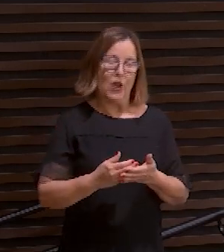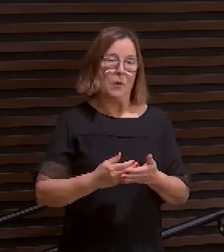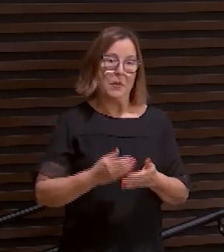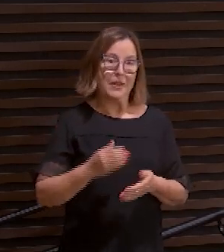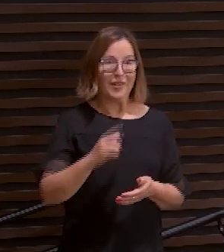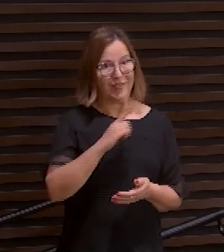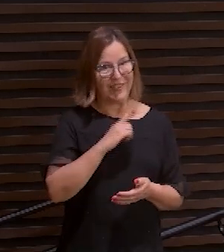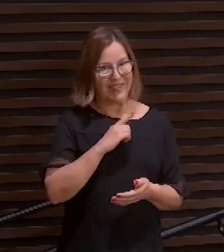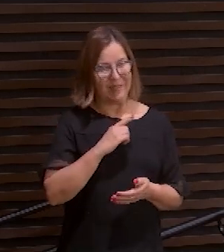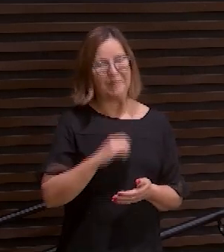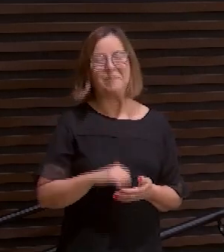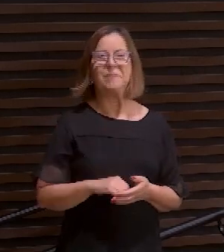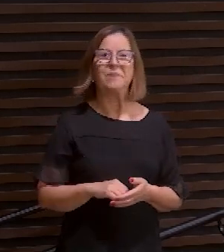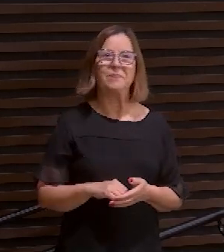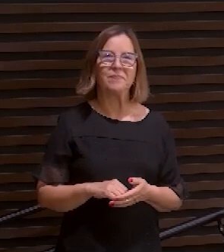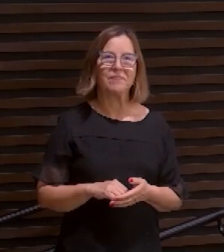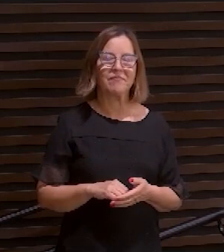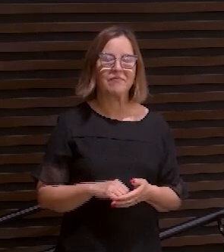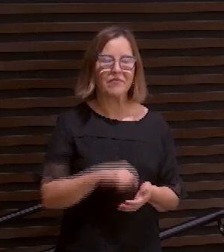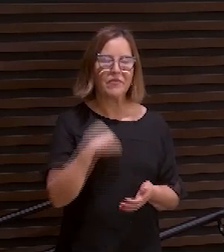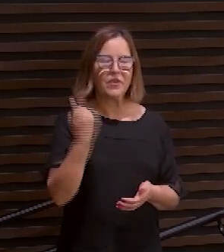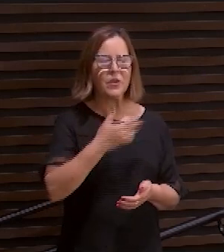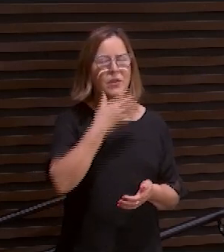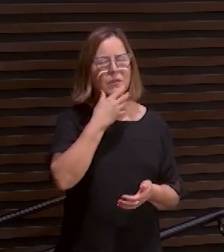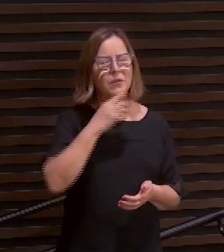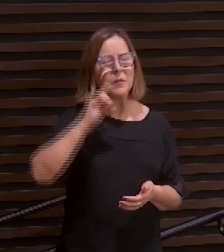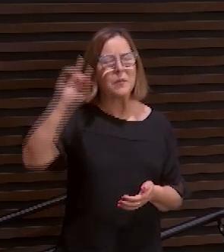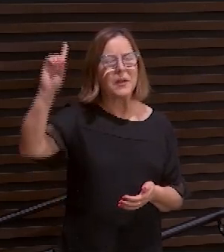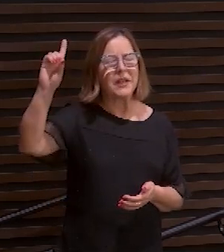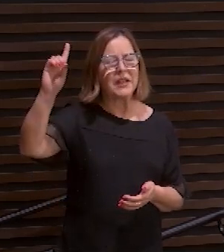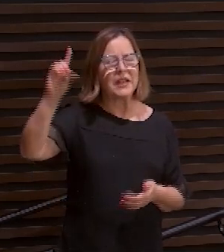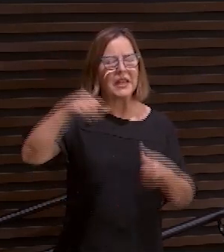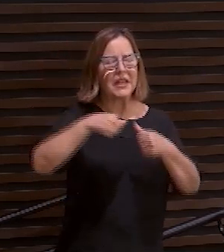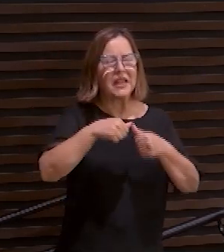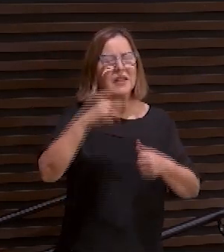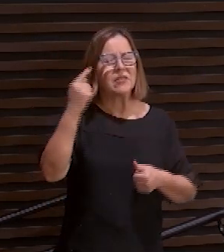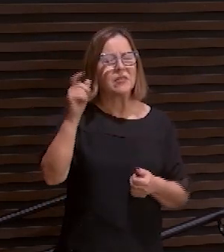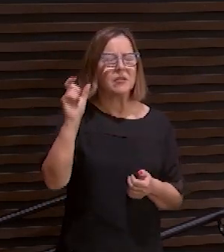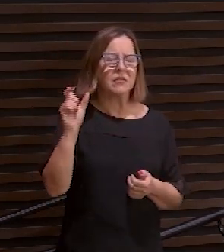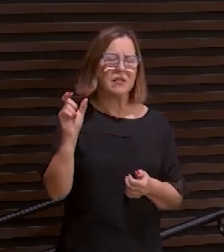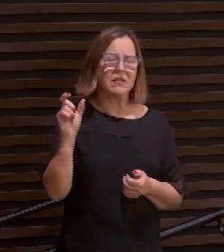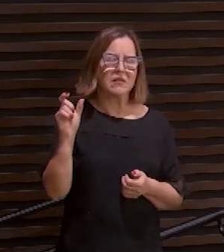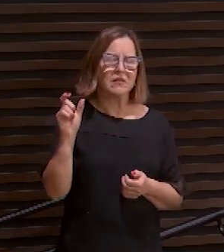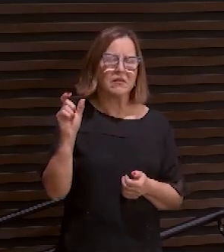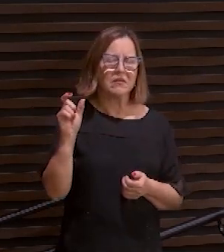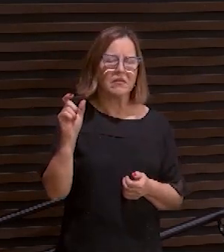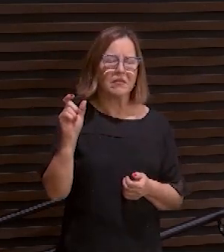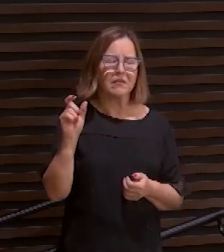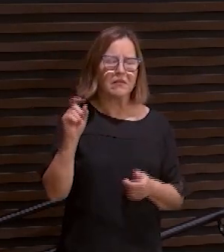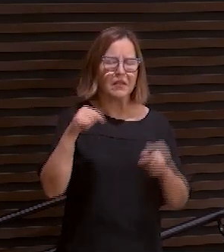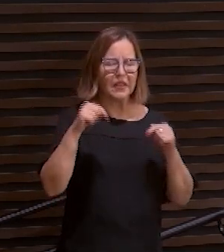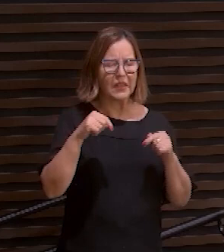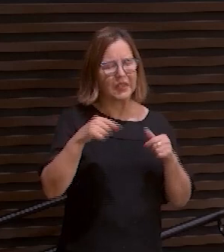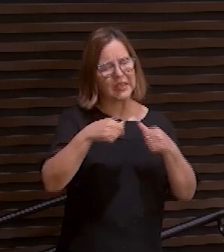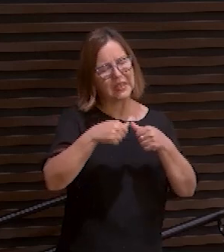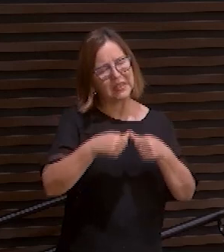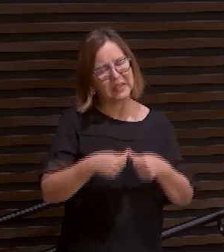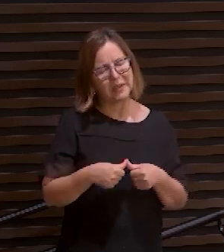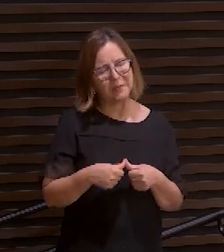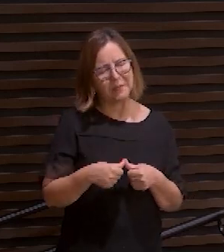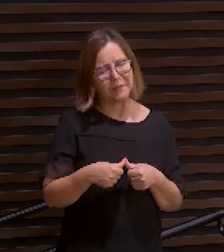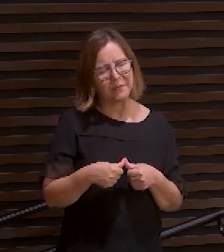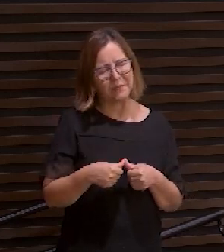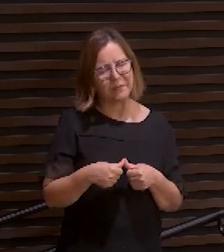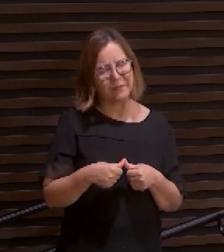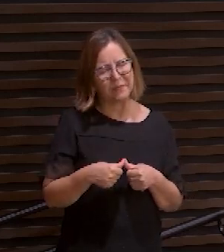Nosso Pai, aqui está a Tua palavra, e aqui está